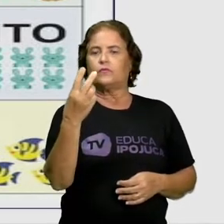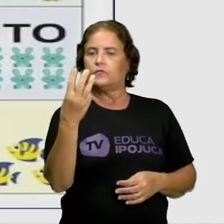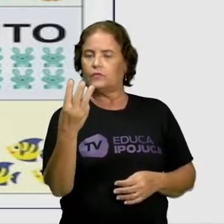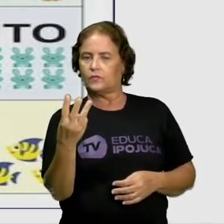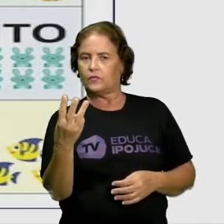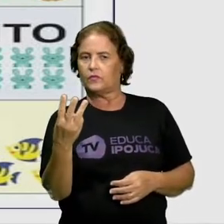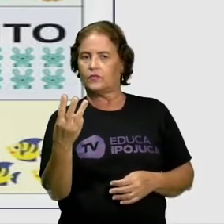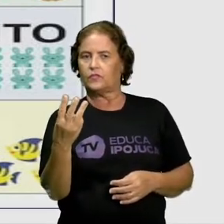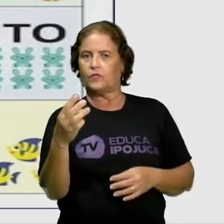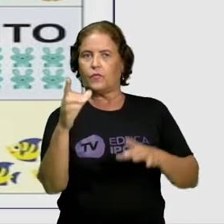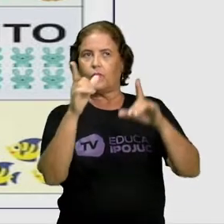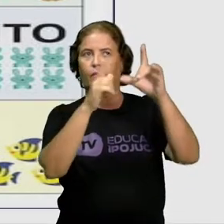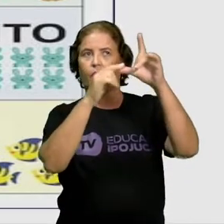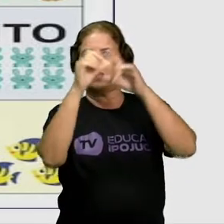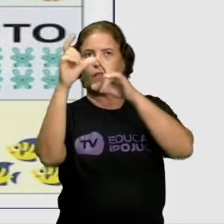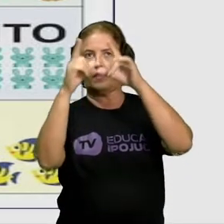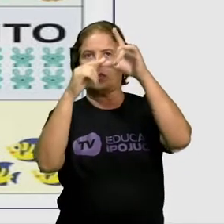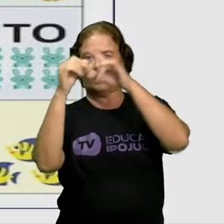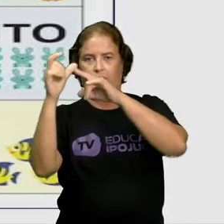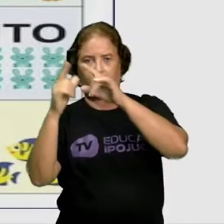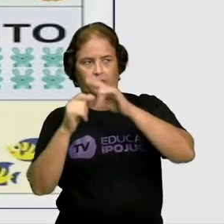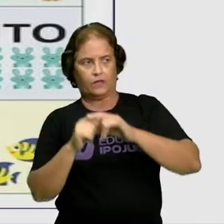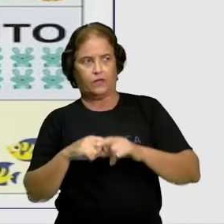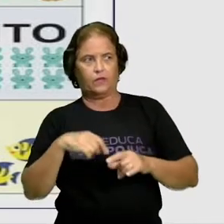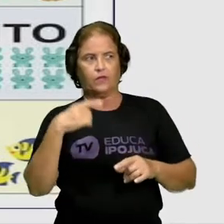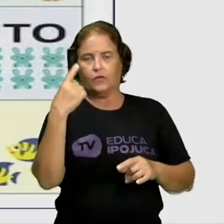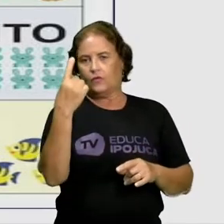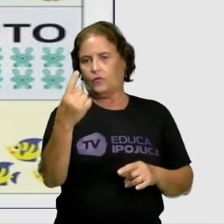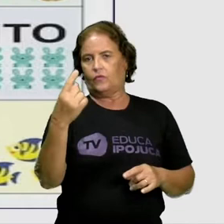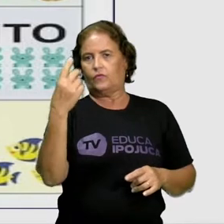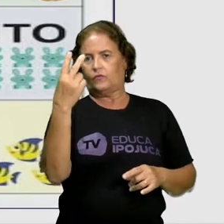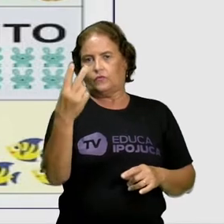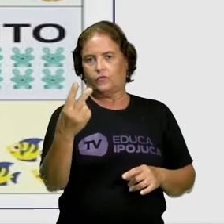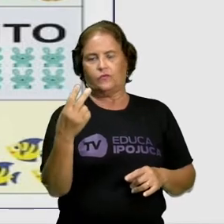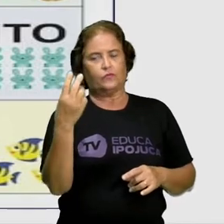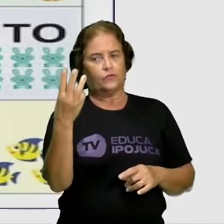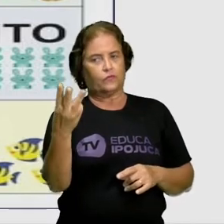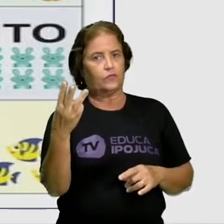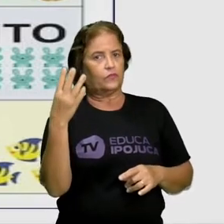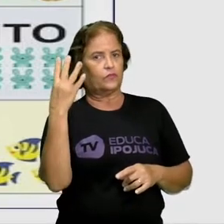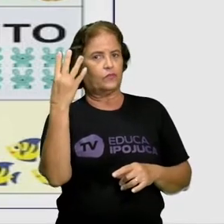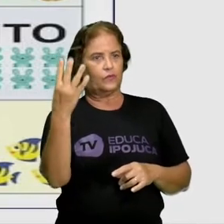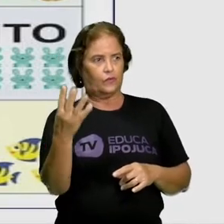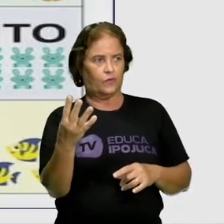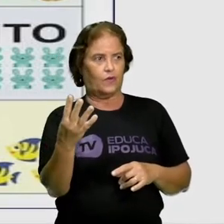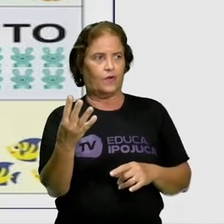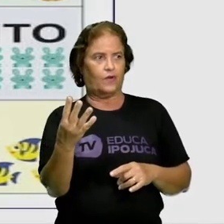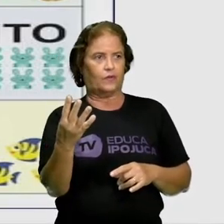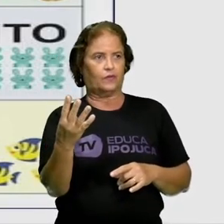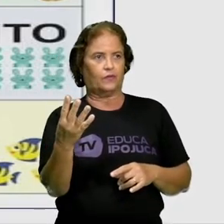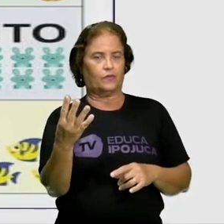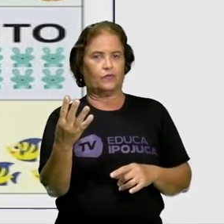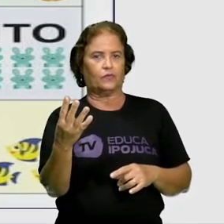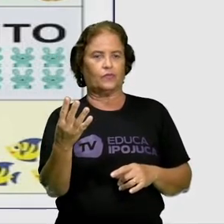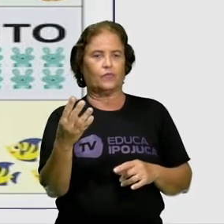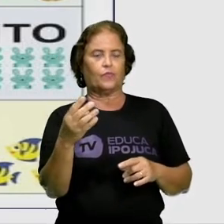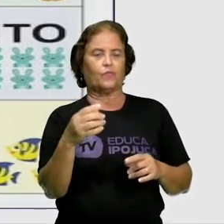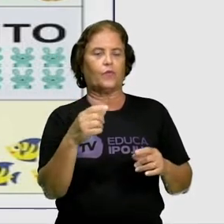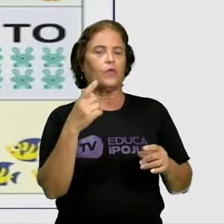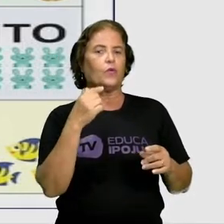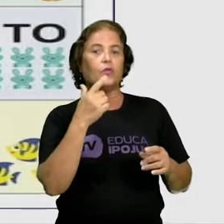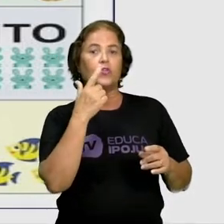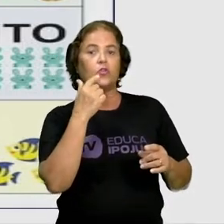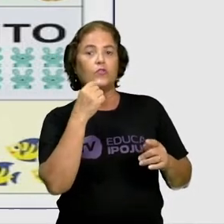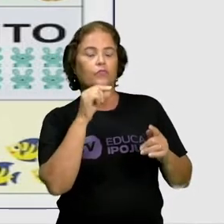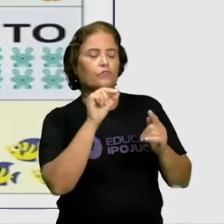três estrelas, um, dois, três, quatro morangos,